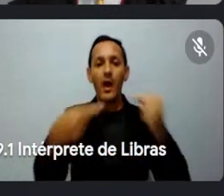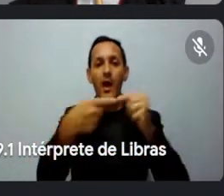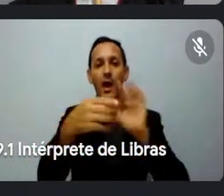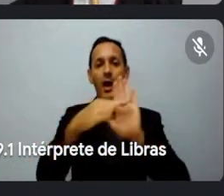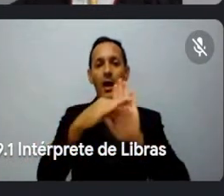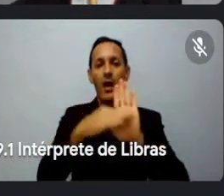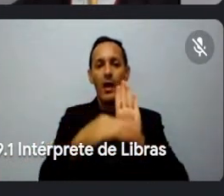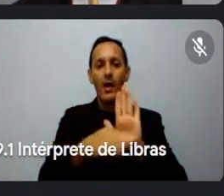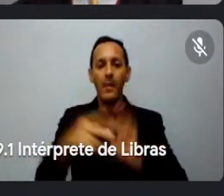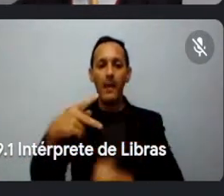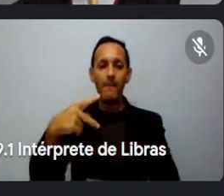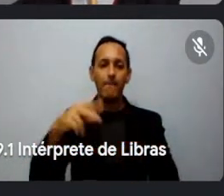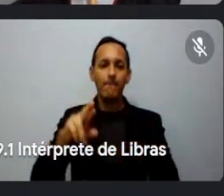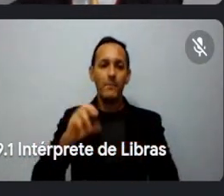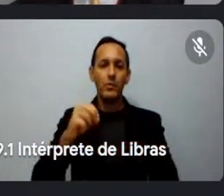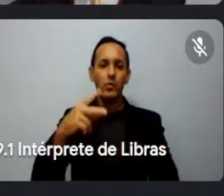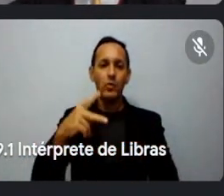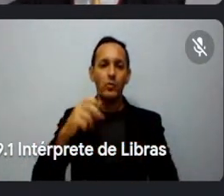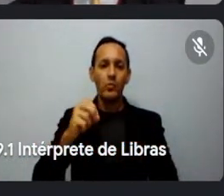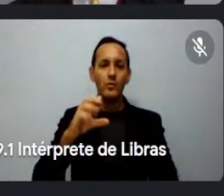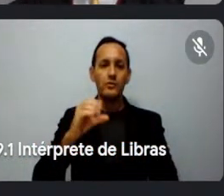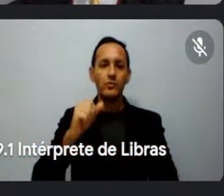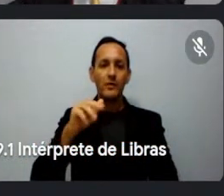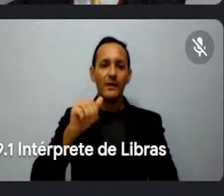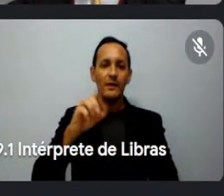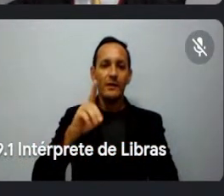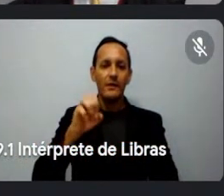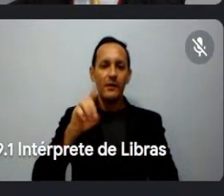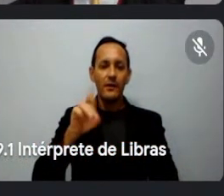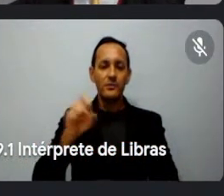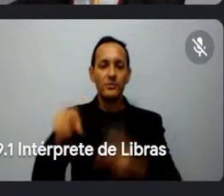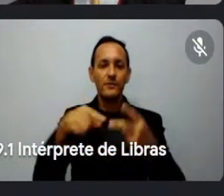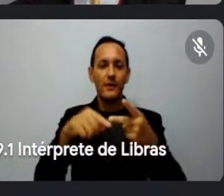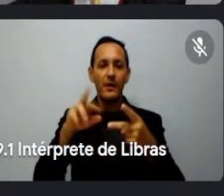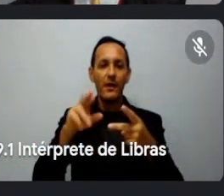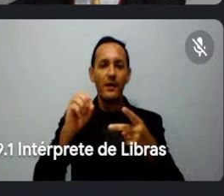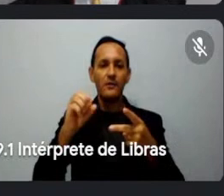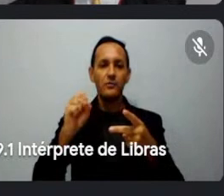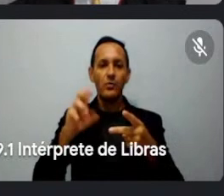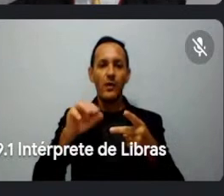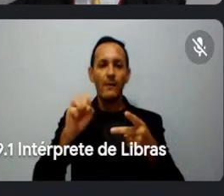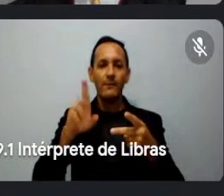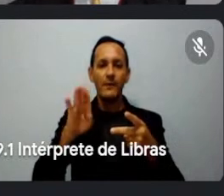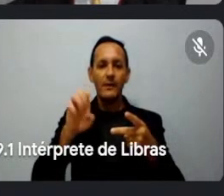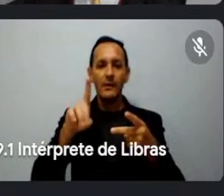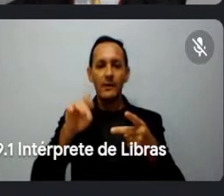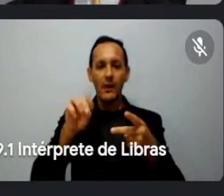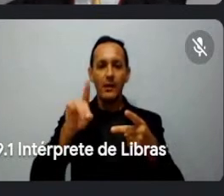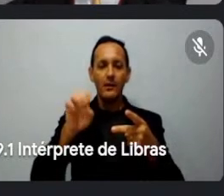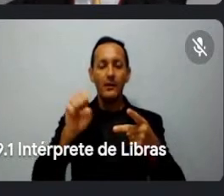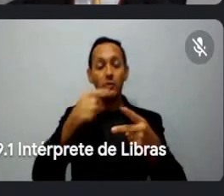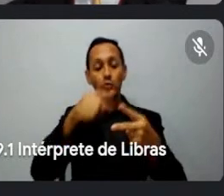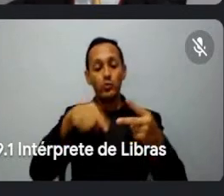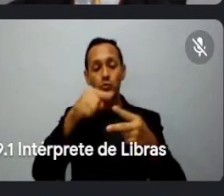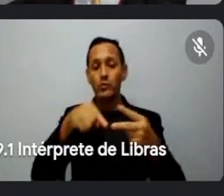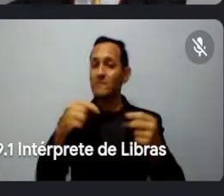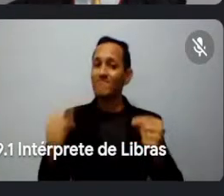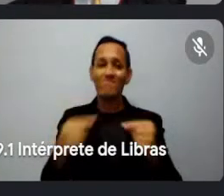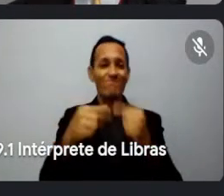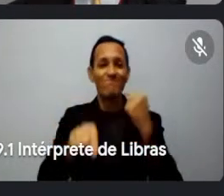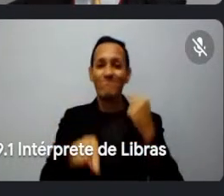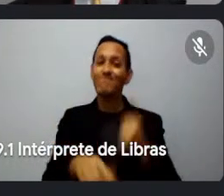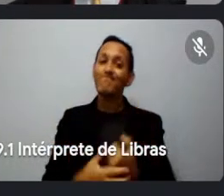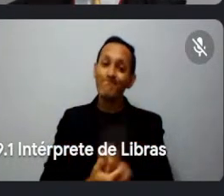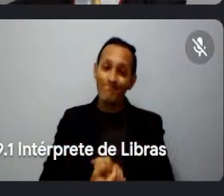princípios da proporcionalidade e razoabilidade então por esses motivos a presidente é estou voltando sentido de conhecer